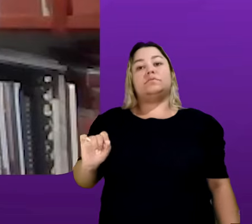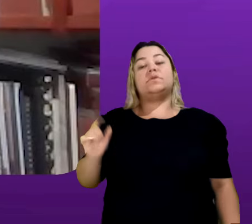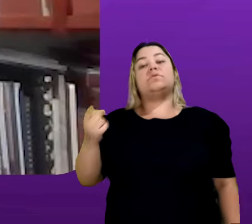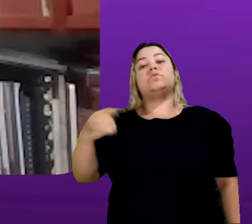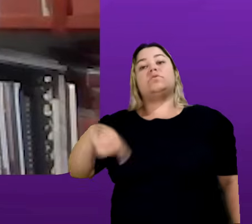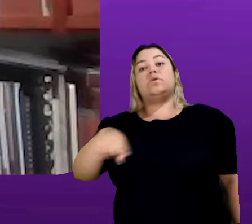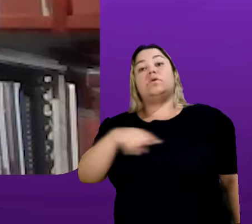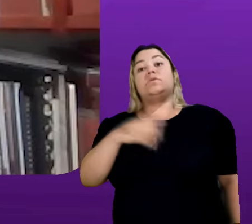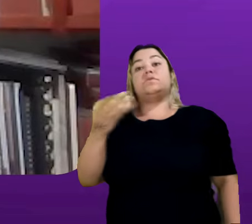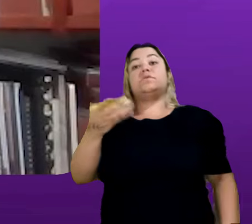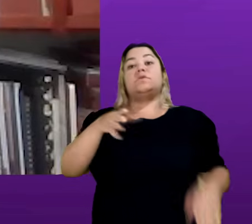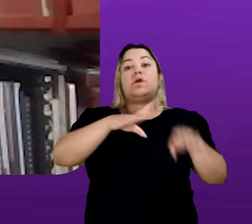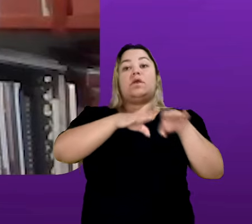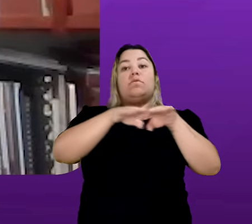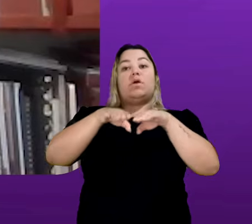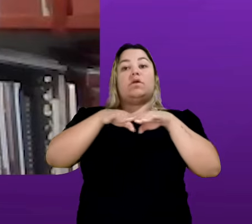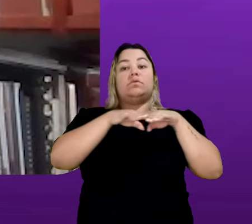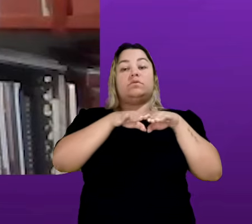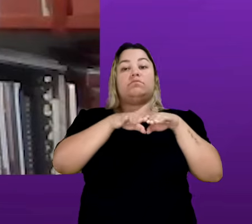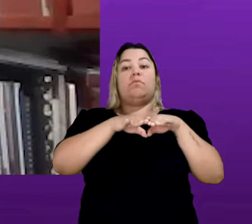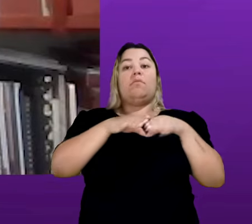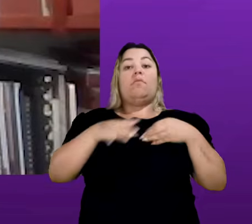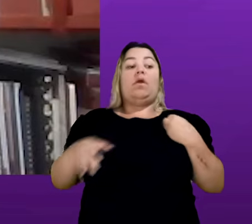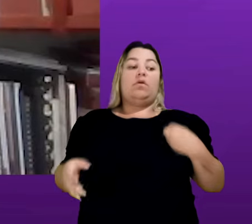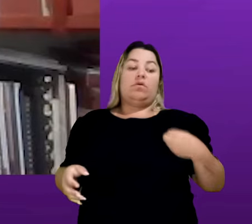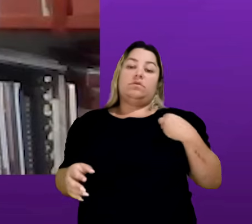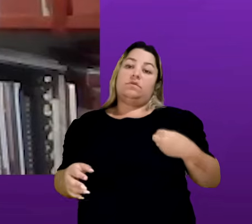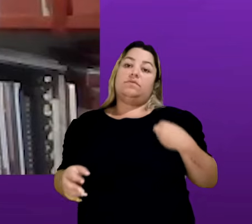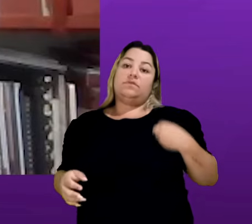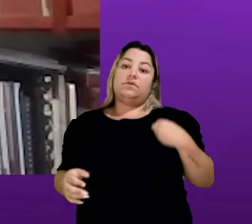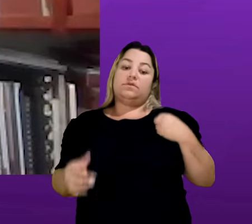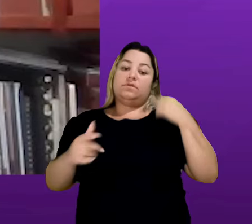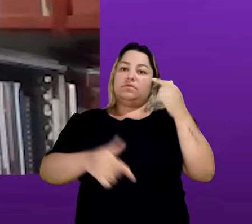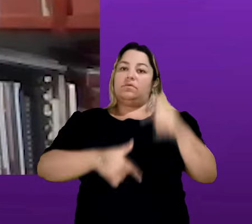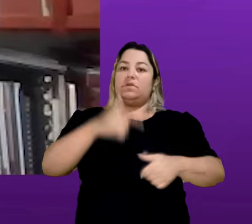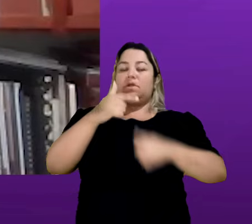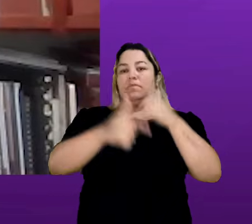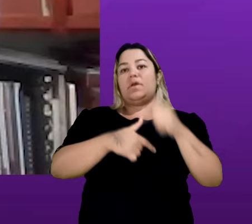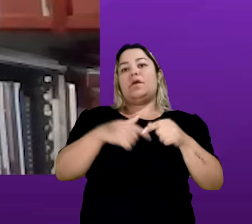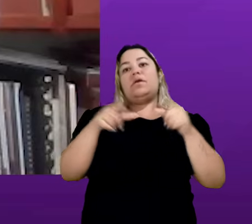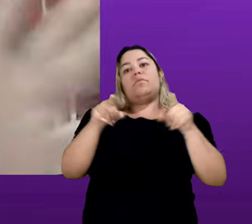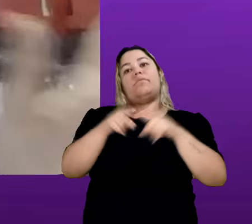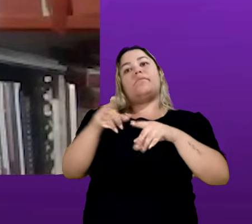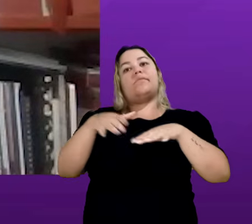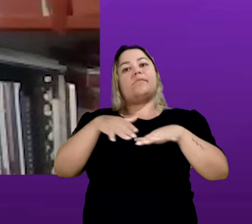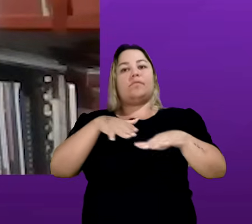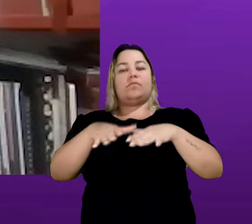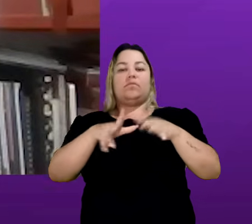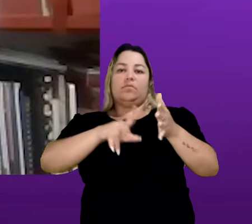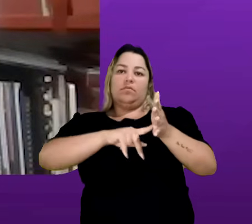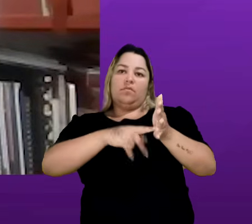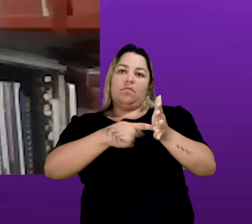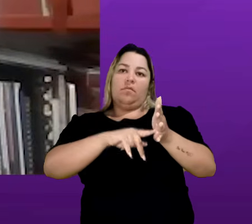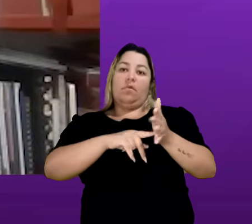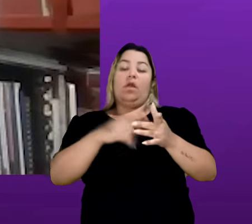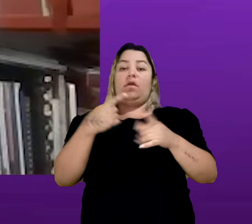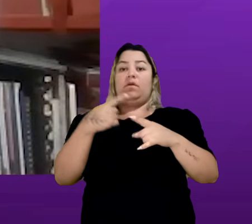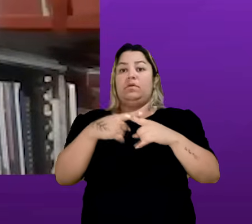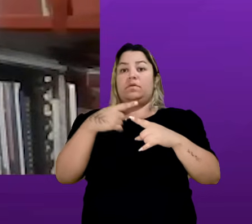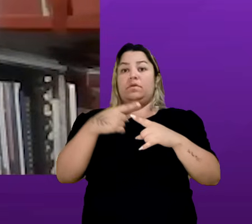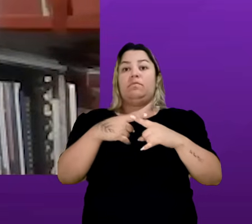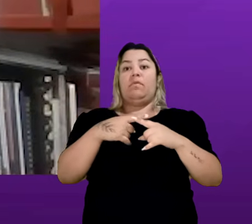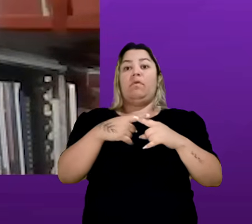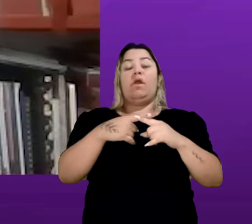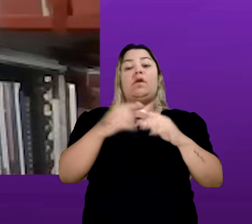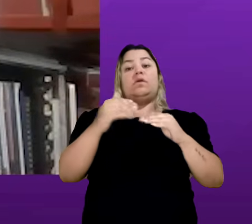igualdade na vida, no trabalho e no movimento sindical. Porque quando a gente desce também para discutir